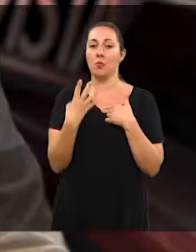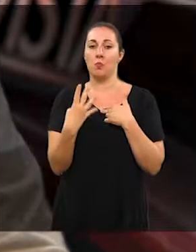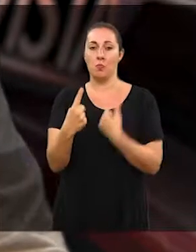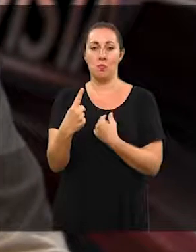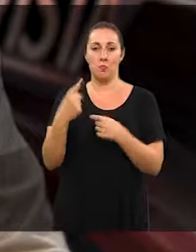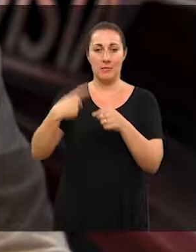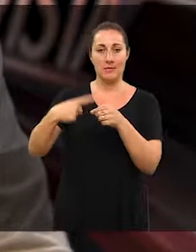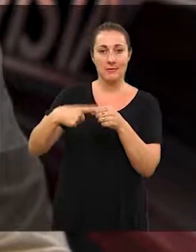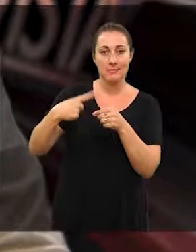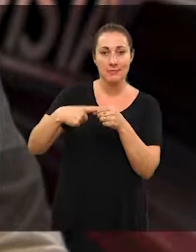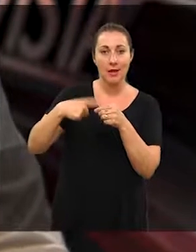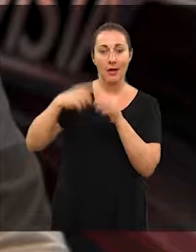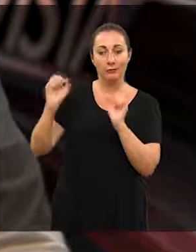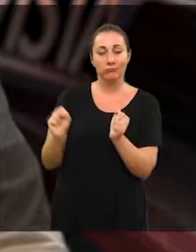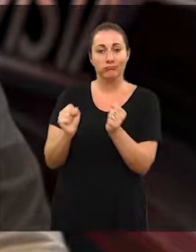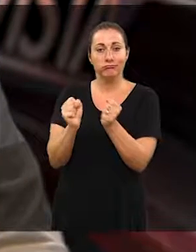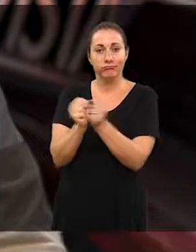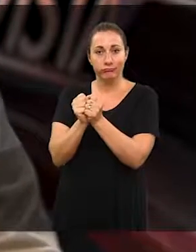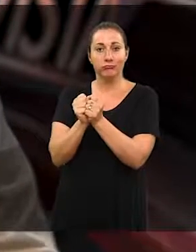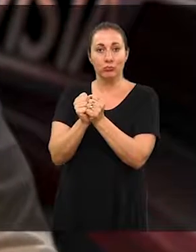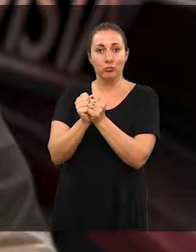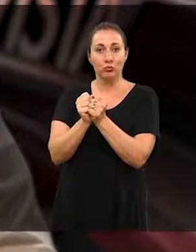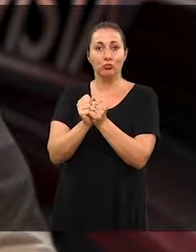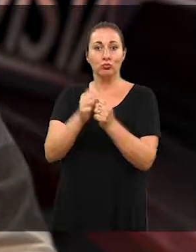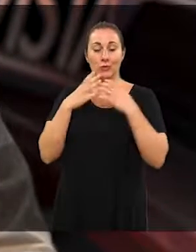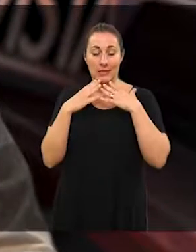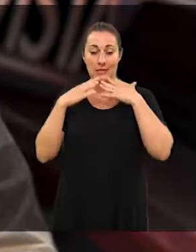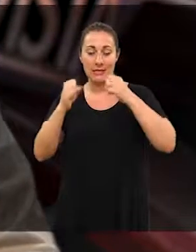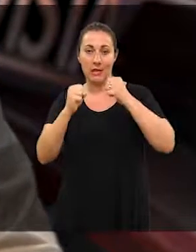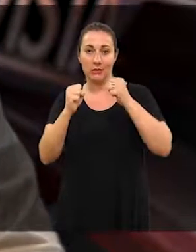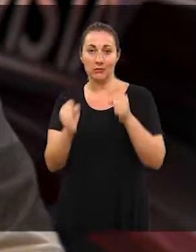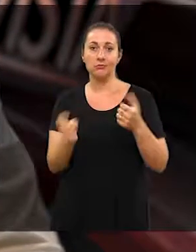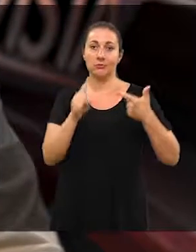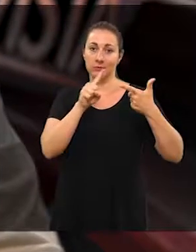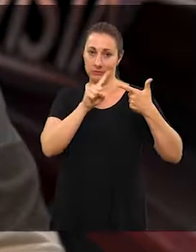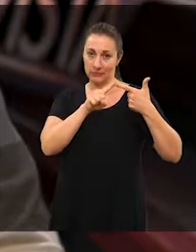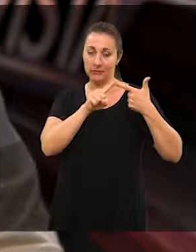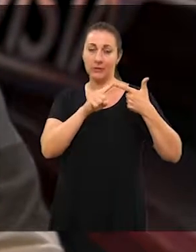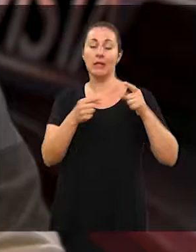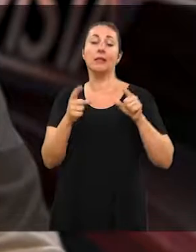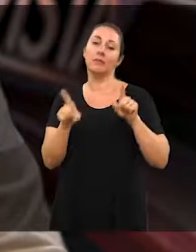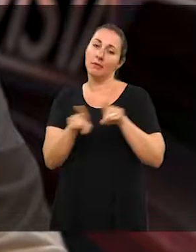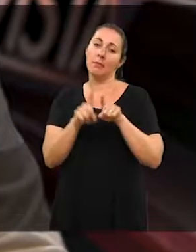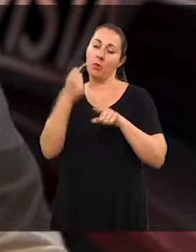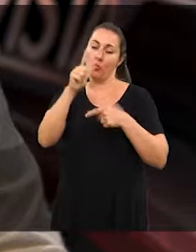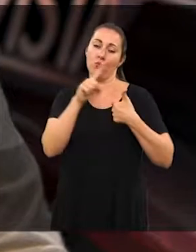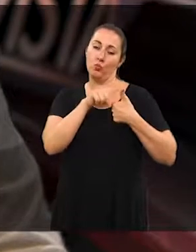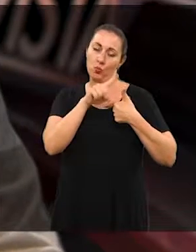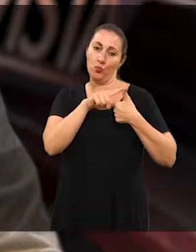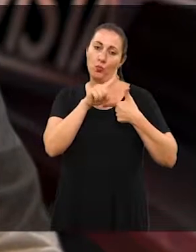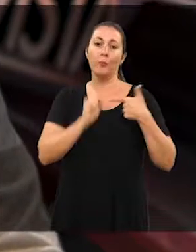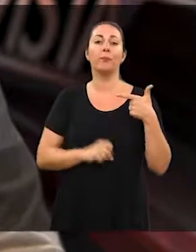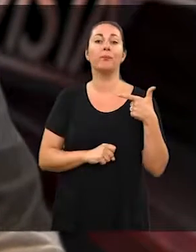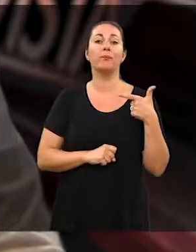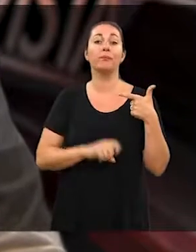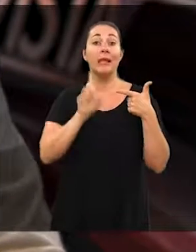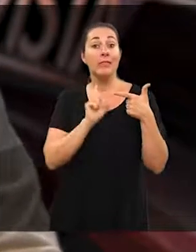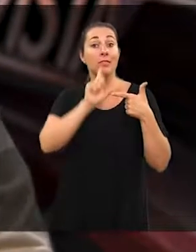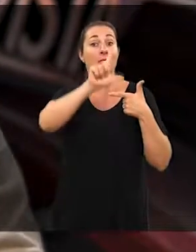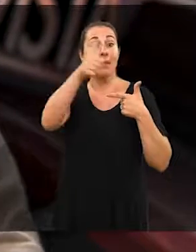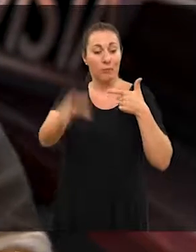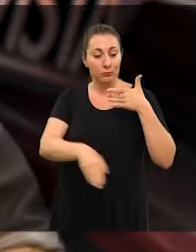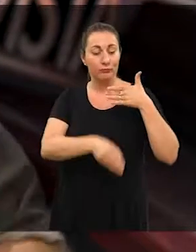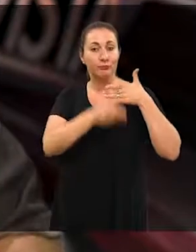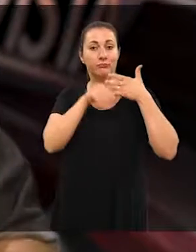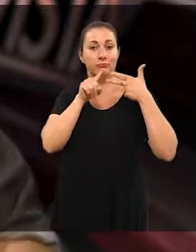41 municípios e nesses 41 municípios é que também atua o Sicred e a RBS, que é uma outra parceira nossa. Também